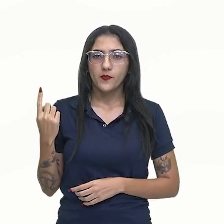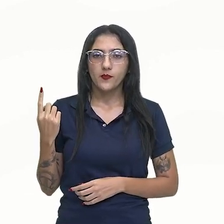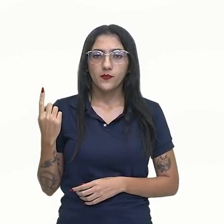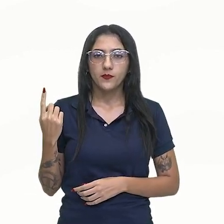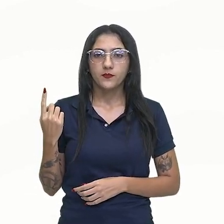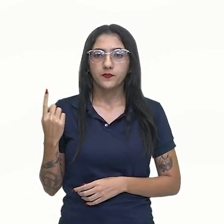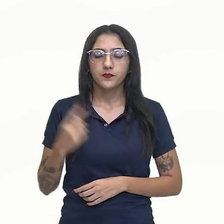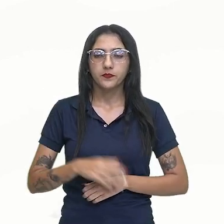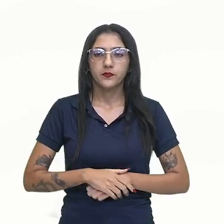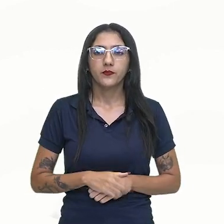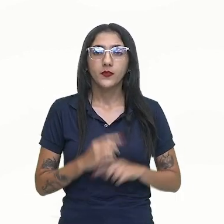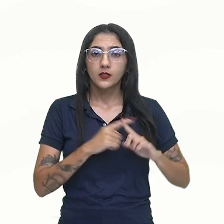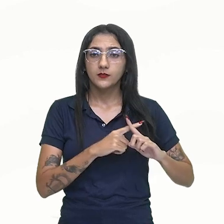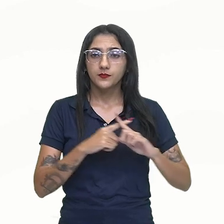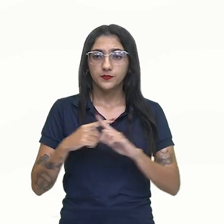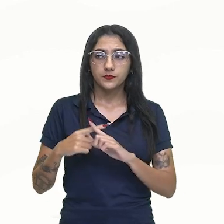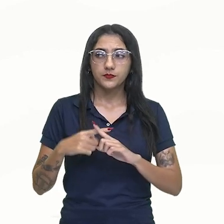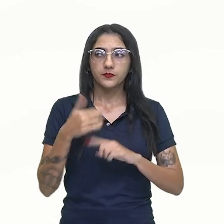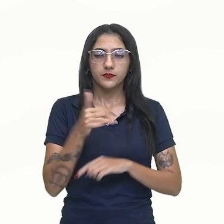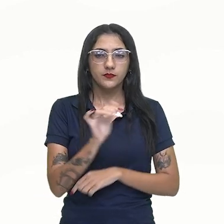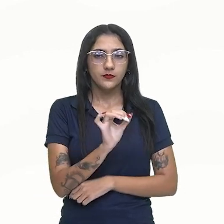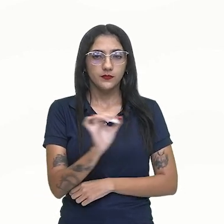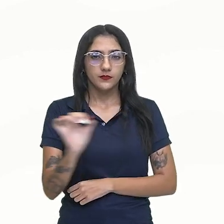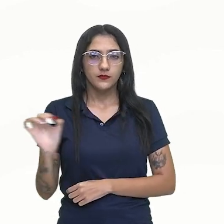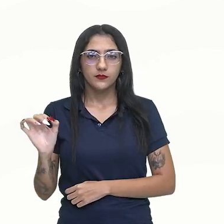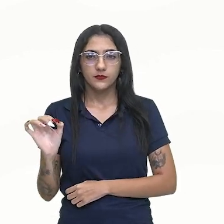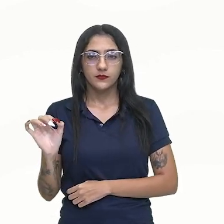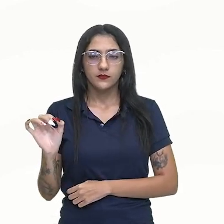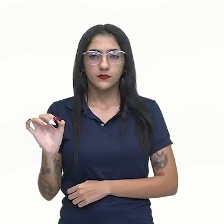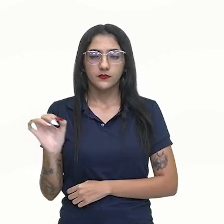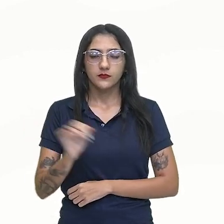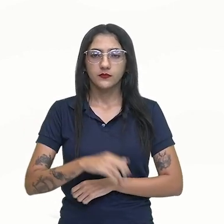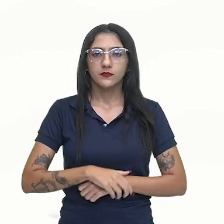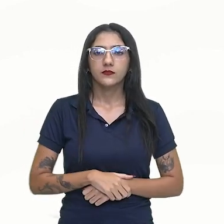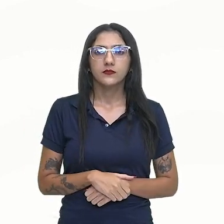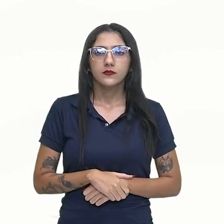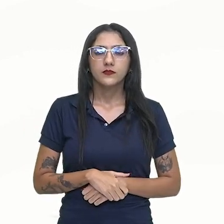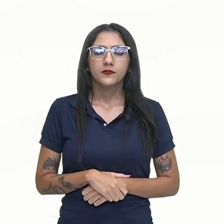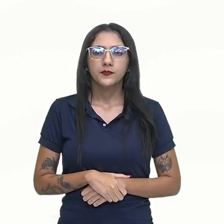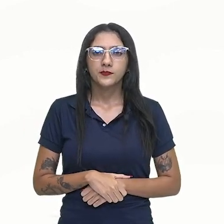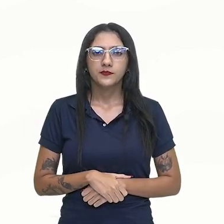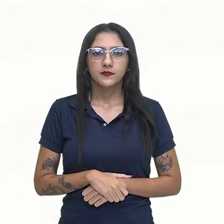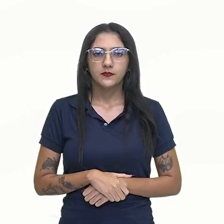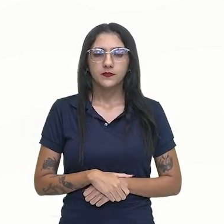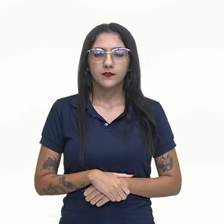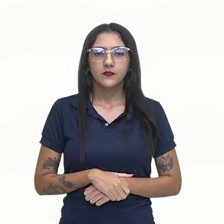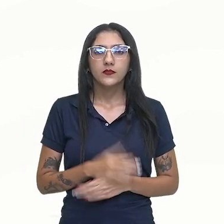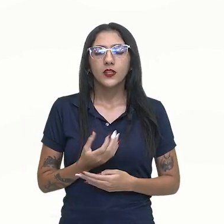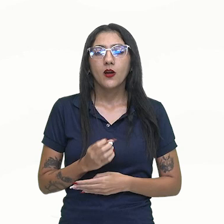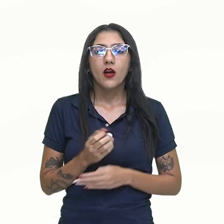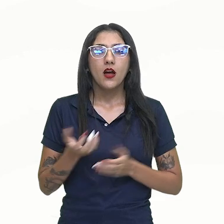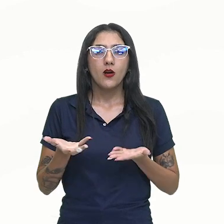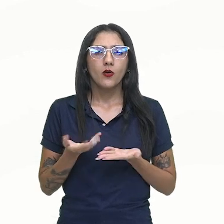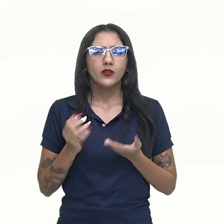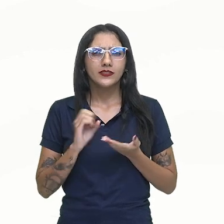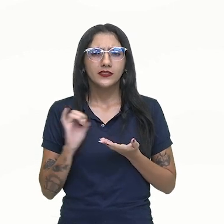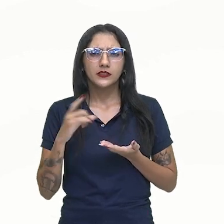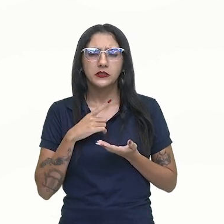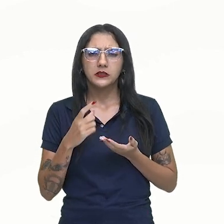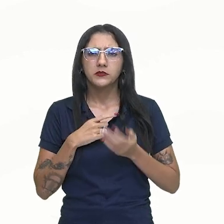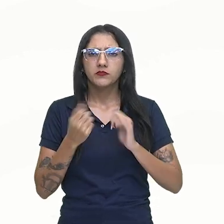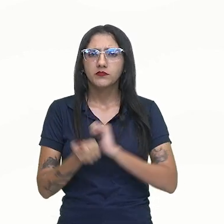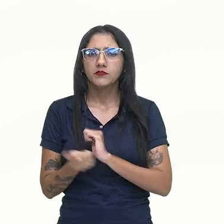tá bom? Se eu quero de metro quadrado para decímetro quadrado, uma multiplicação por 100. Se eu quero transformar